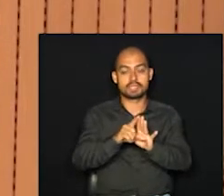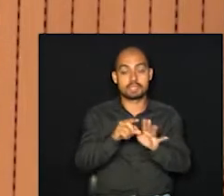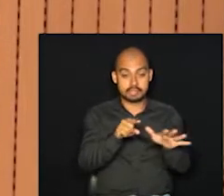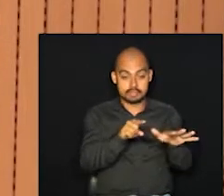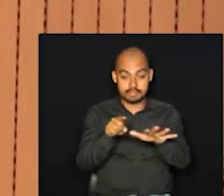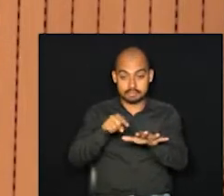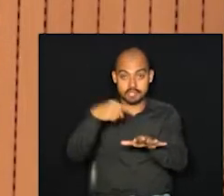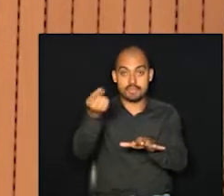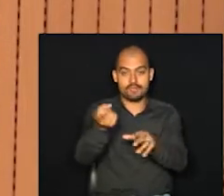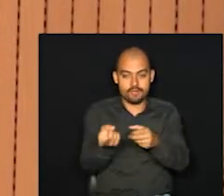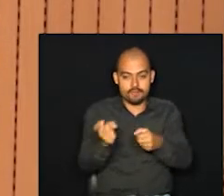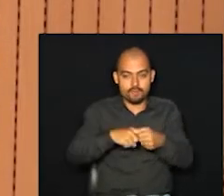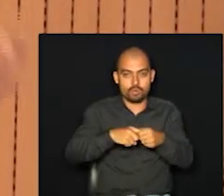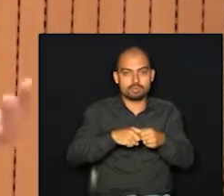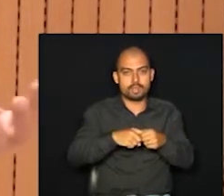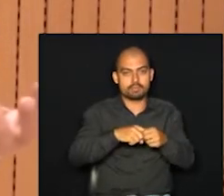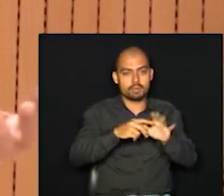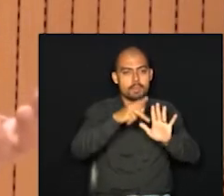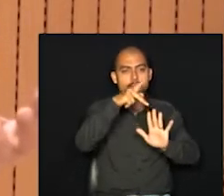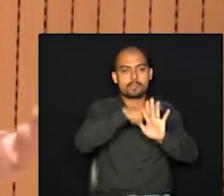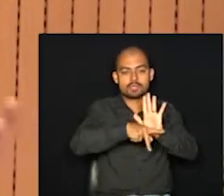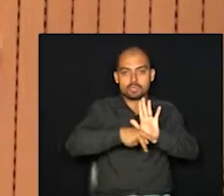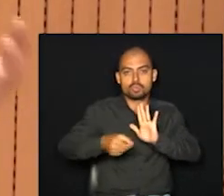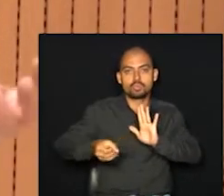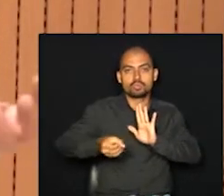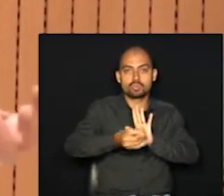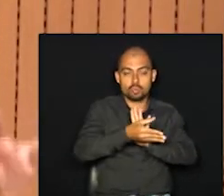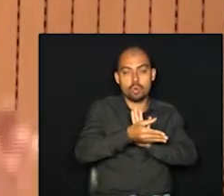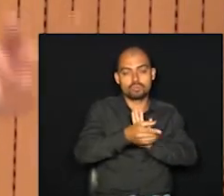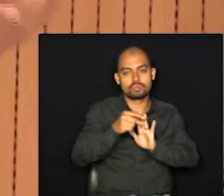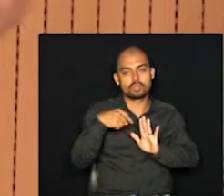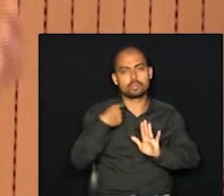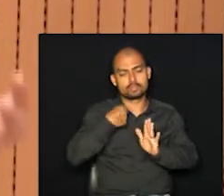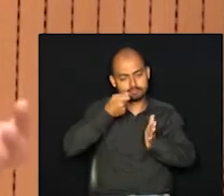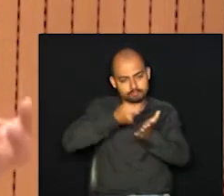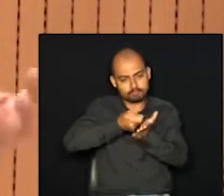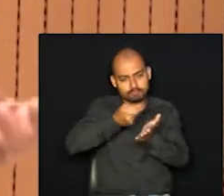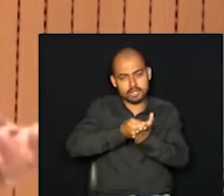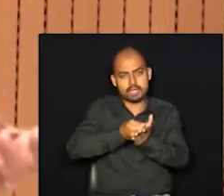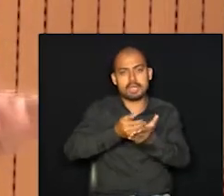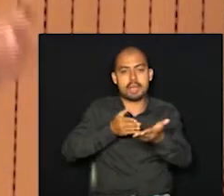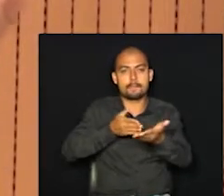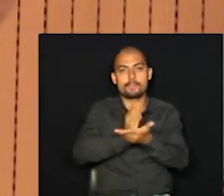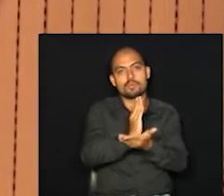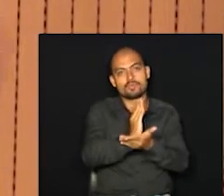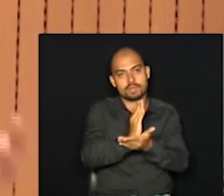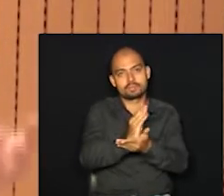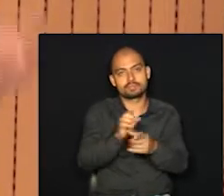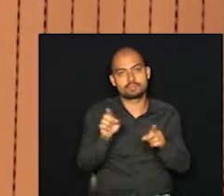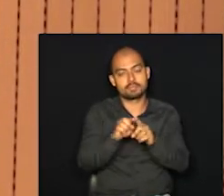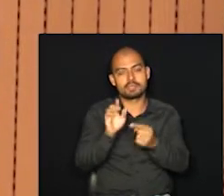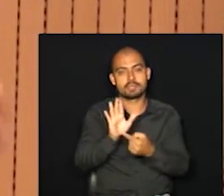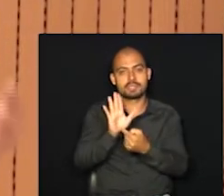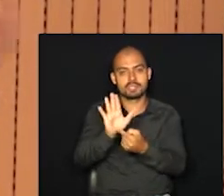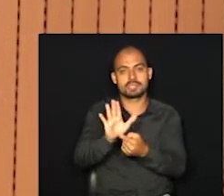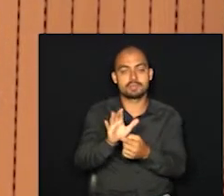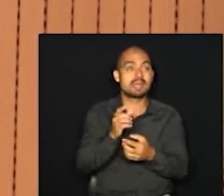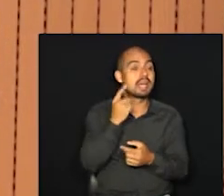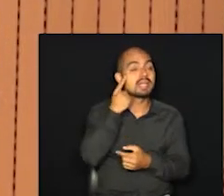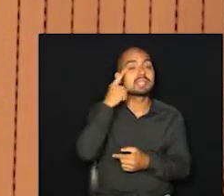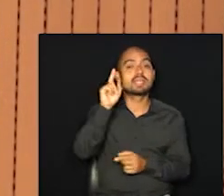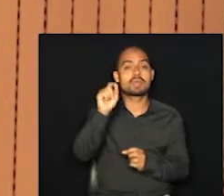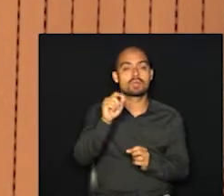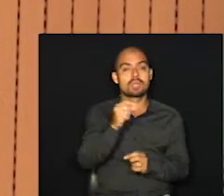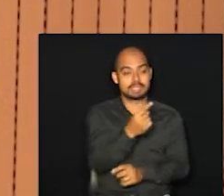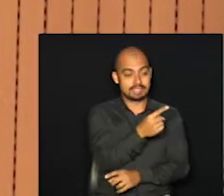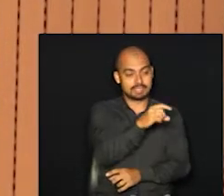que vem com um novo projeto, nós somos obrigados a aprovar e apresentar. A ideia era manter o de 19, não foi, e